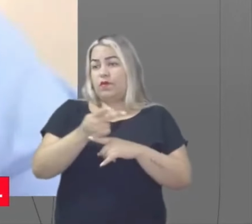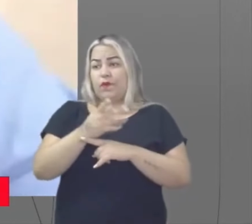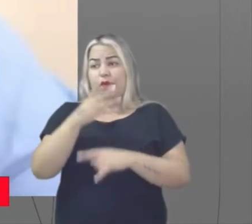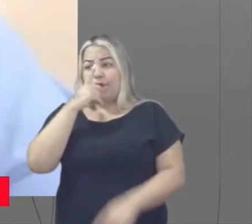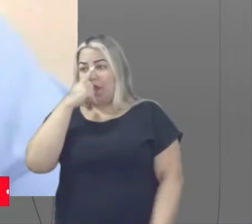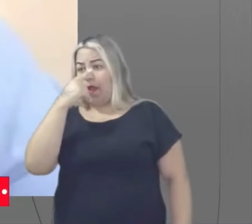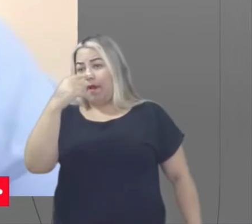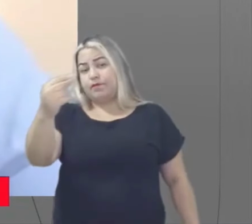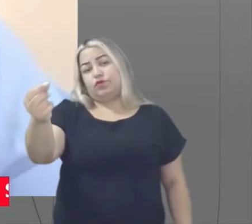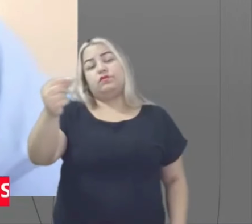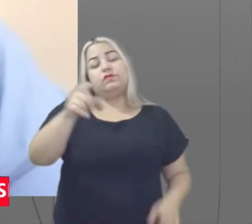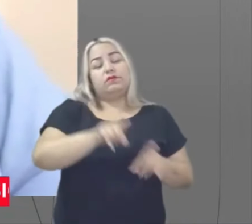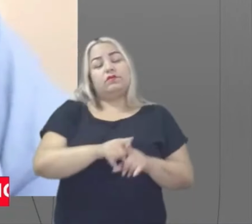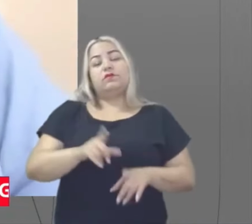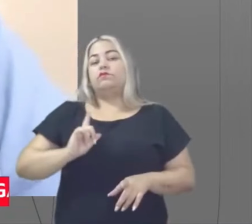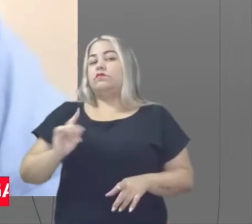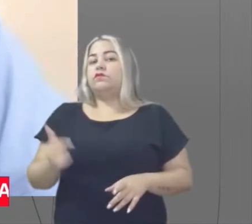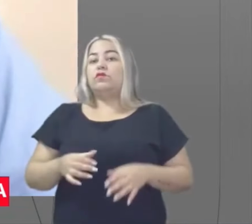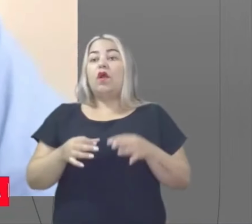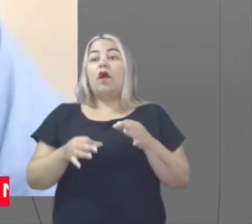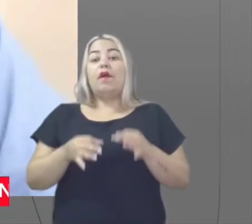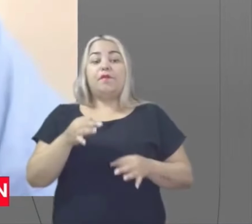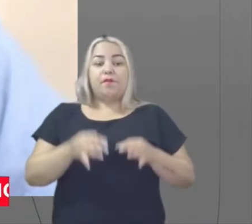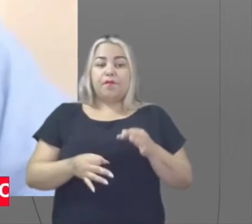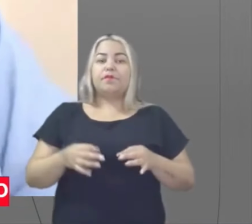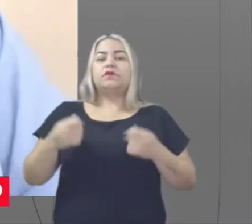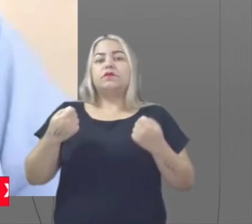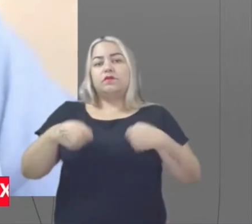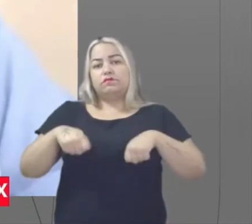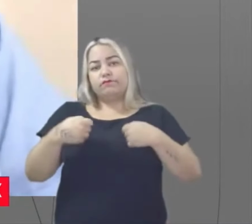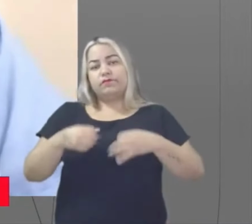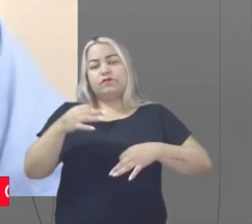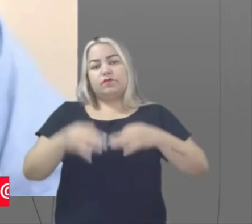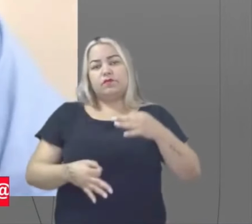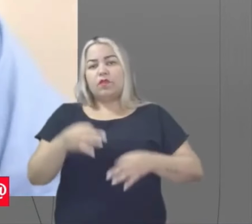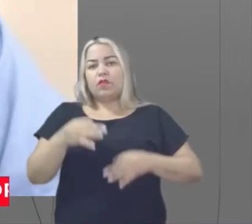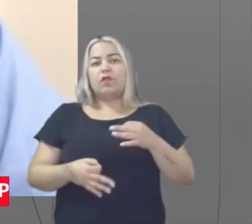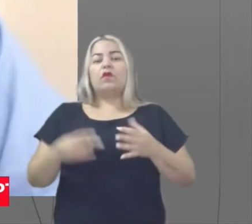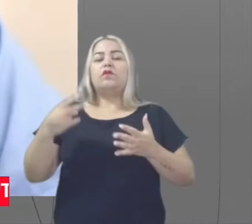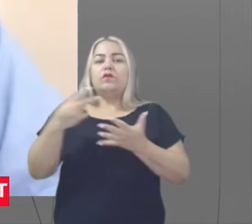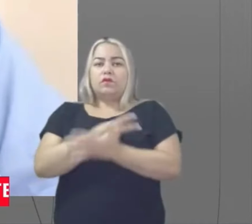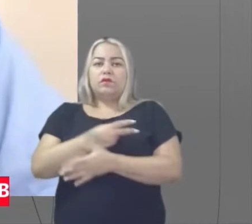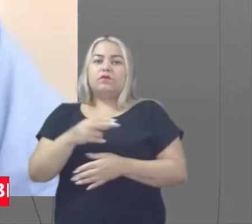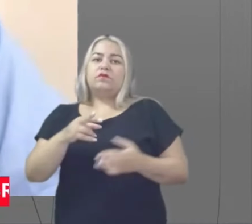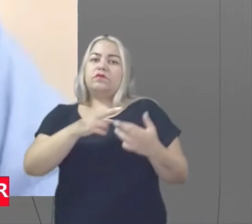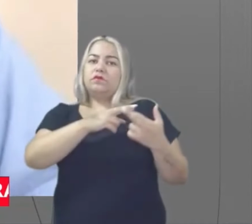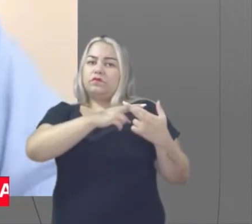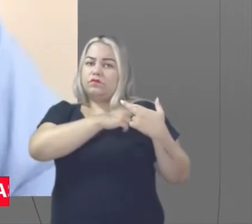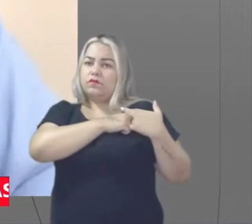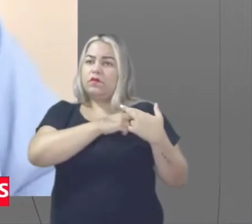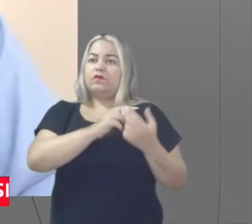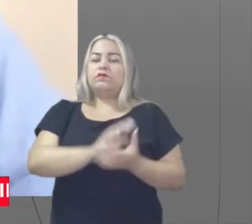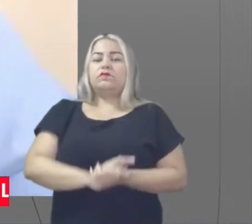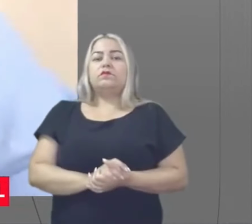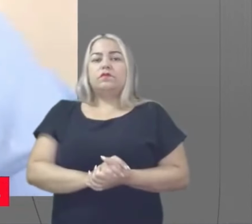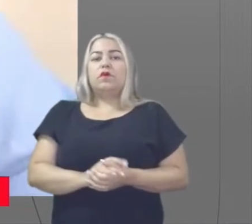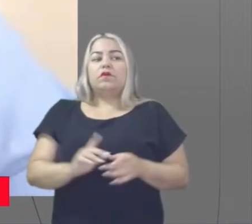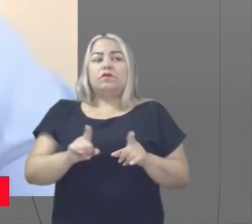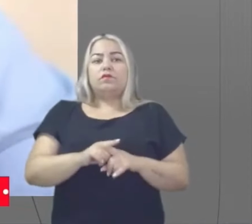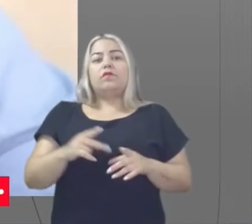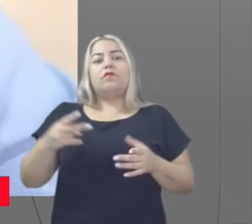não existe injustiça. A gente precisa que a justiça funcione e que cada um seja responsabilizado à medida